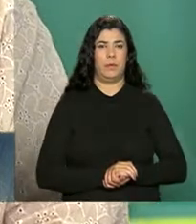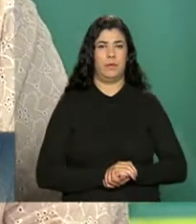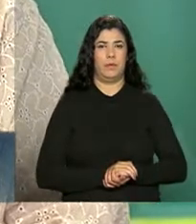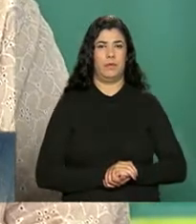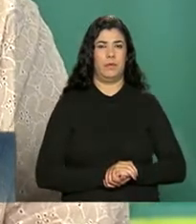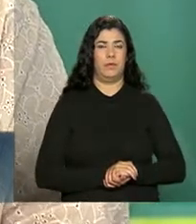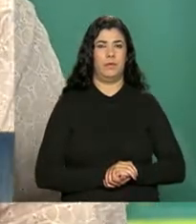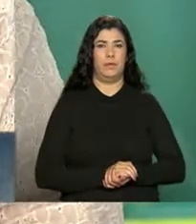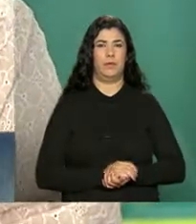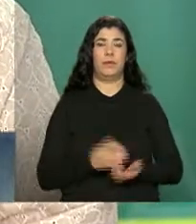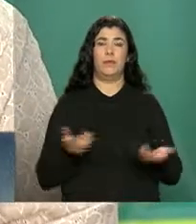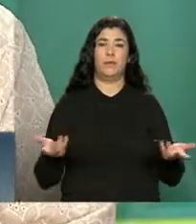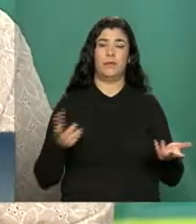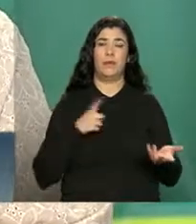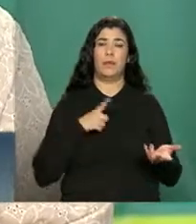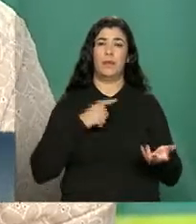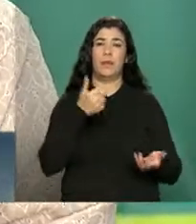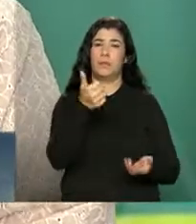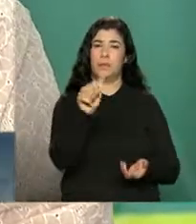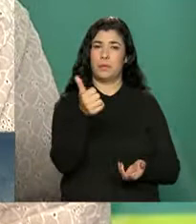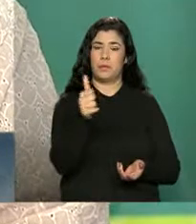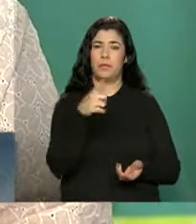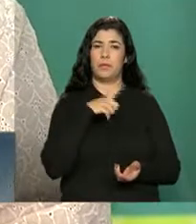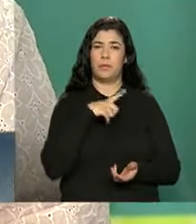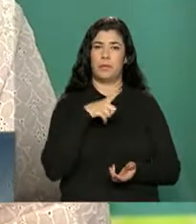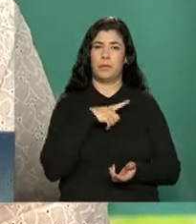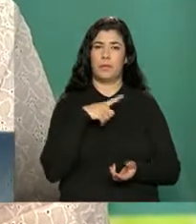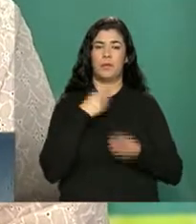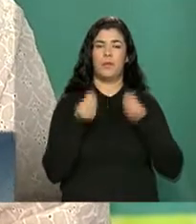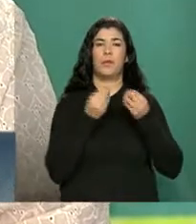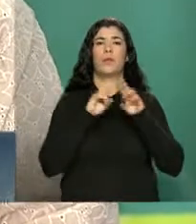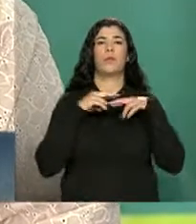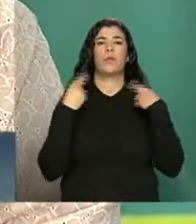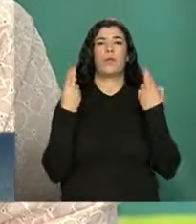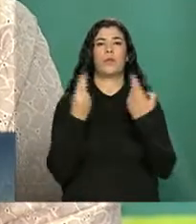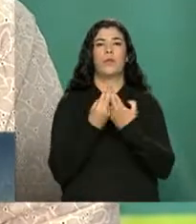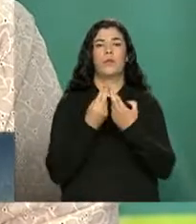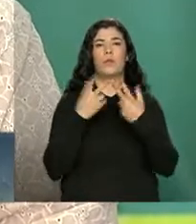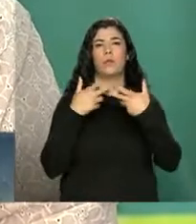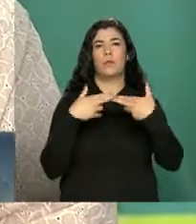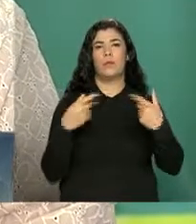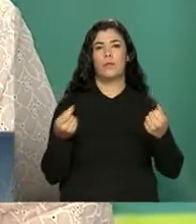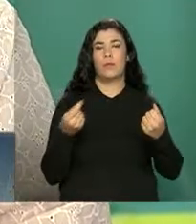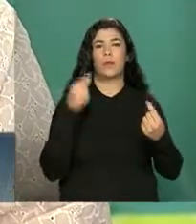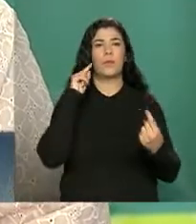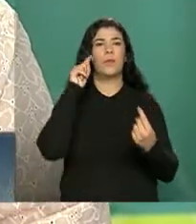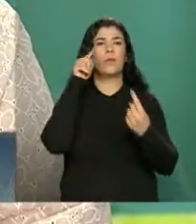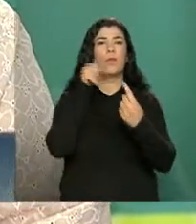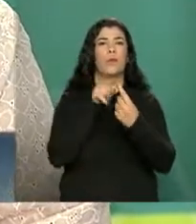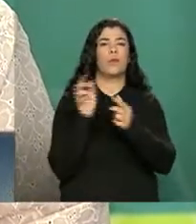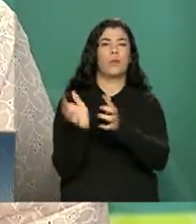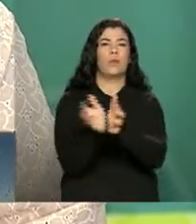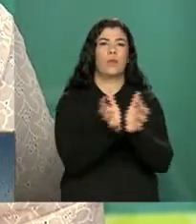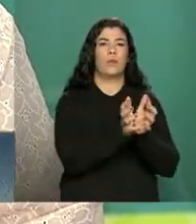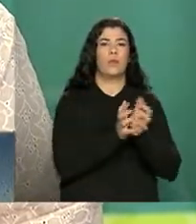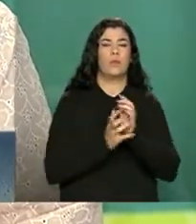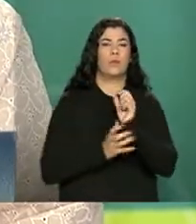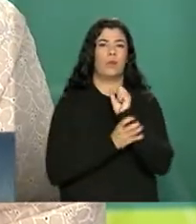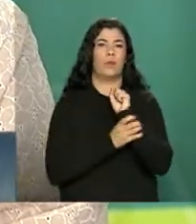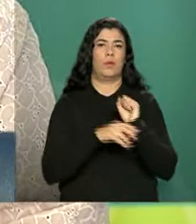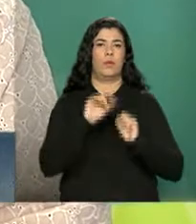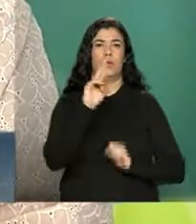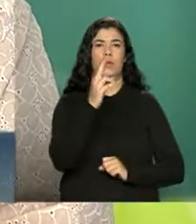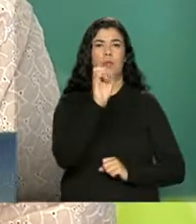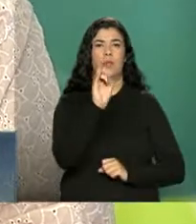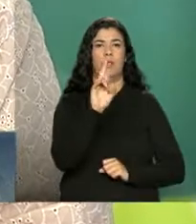né claro então é num balanço do que foi a nossa reunião do nosso grupo de segurança